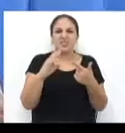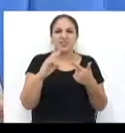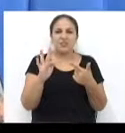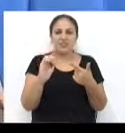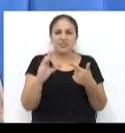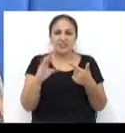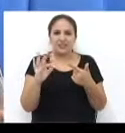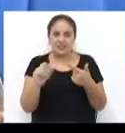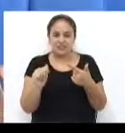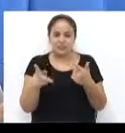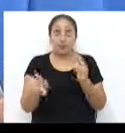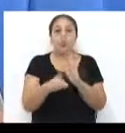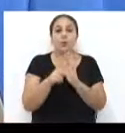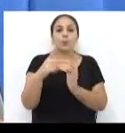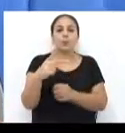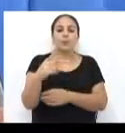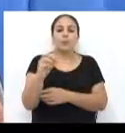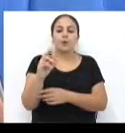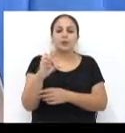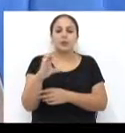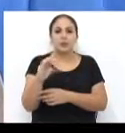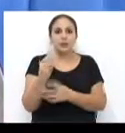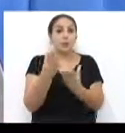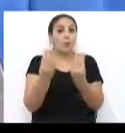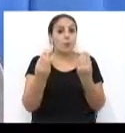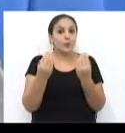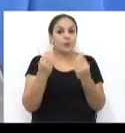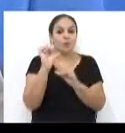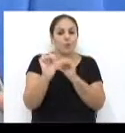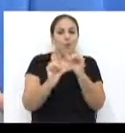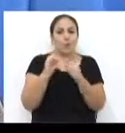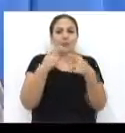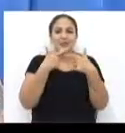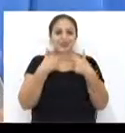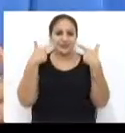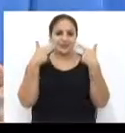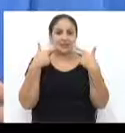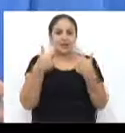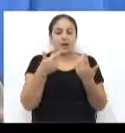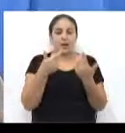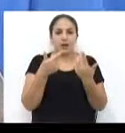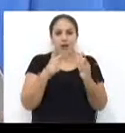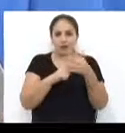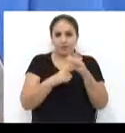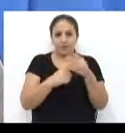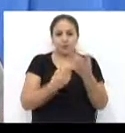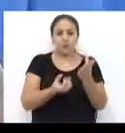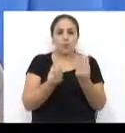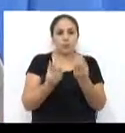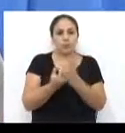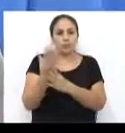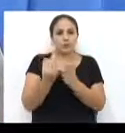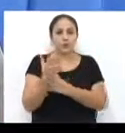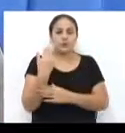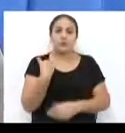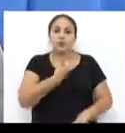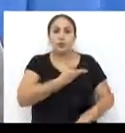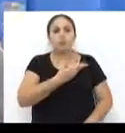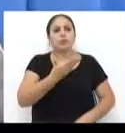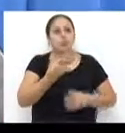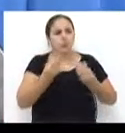facetas de porcelana que está aparecendo muito no mercado agora, está mudando o sorriso das pessoas. A feira foi muito produtiva para nós, a